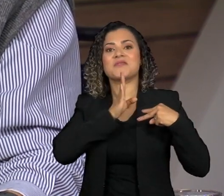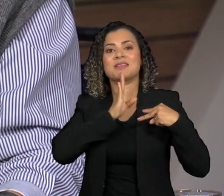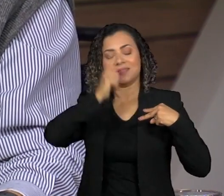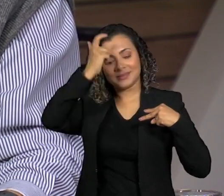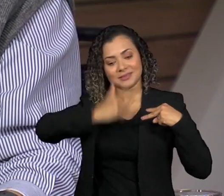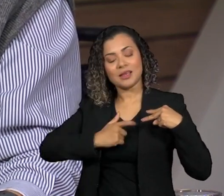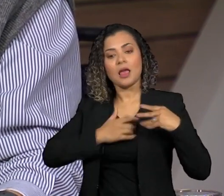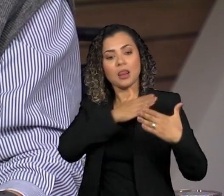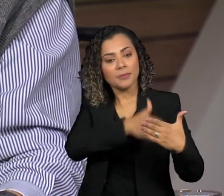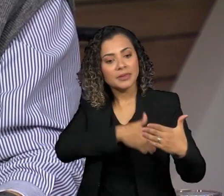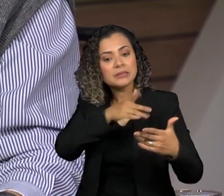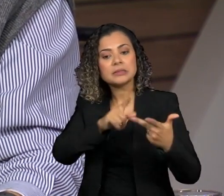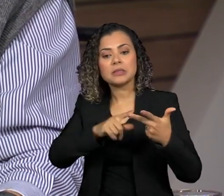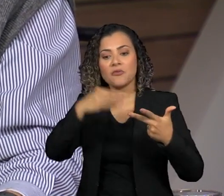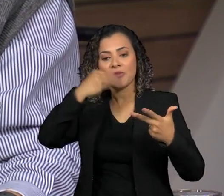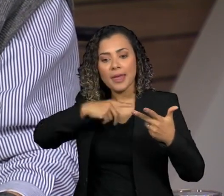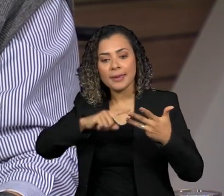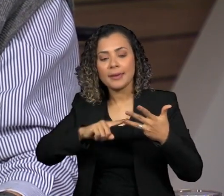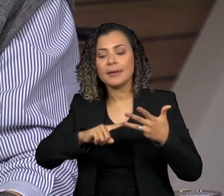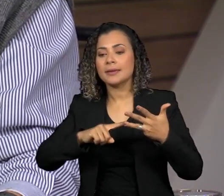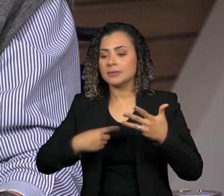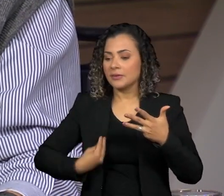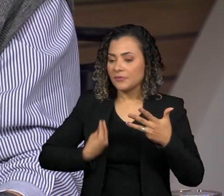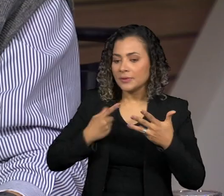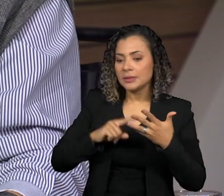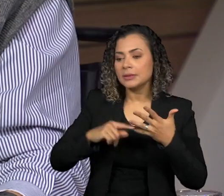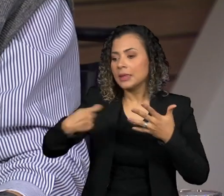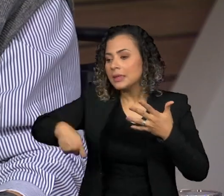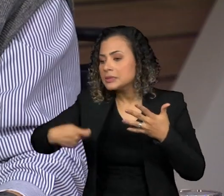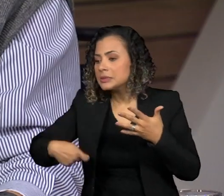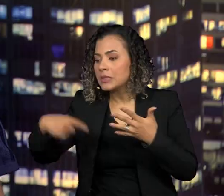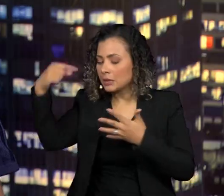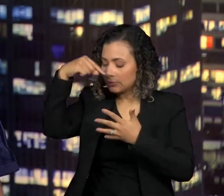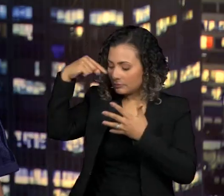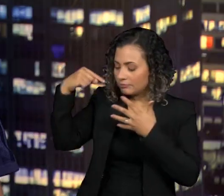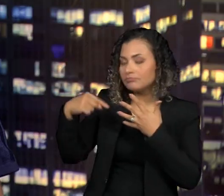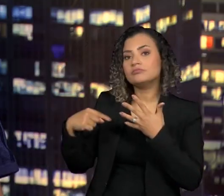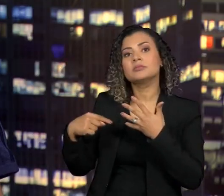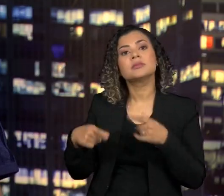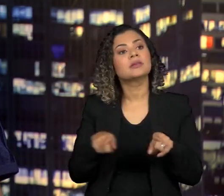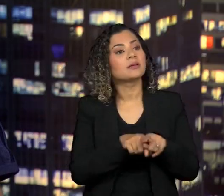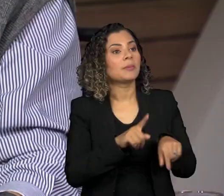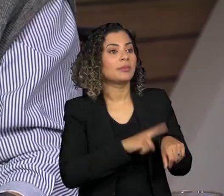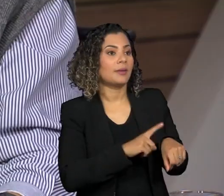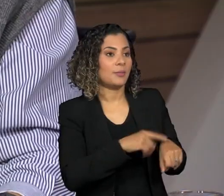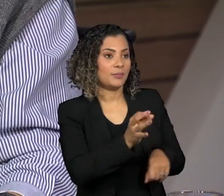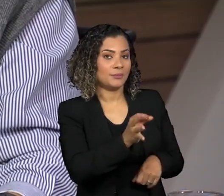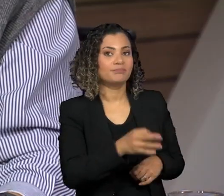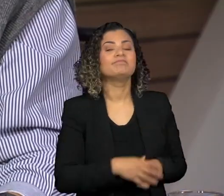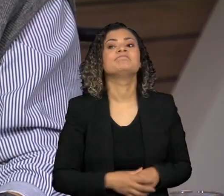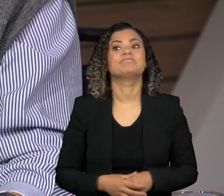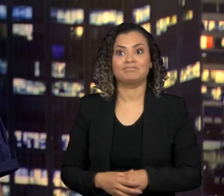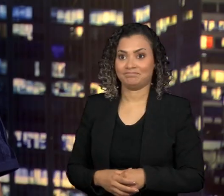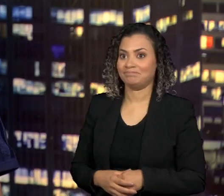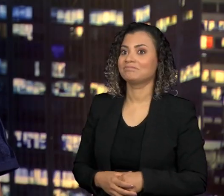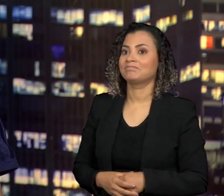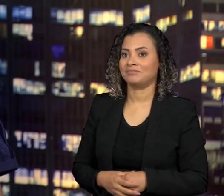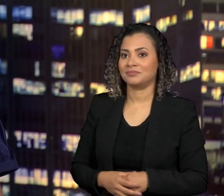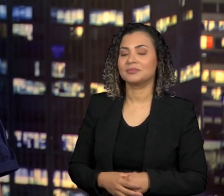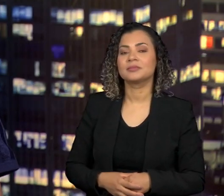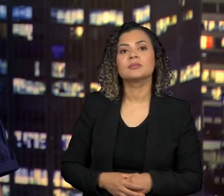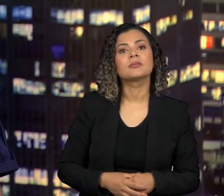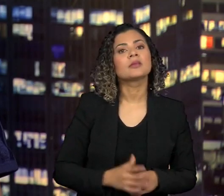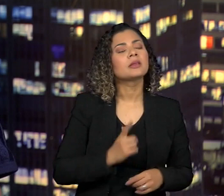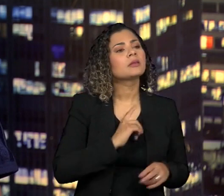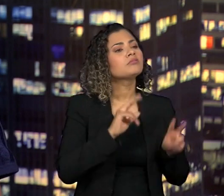suas limitações, das suas fraquezas e das suas necessidades. E do tempo também, né? Opa! Com certeza. Agora, Dulce, tem um